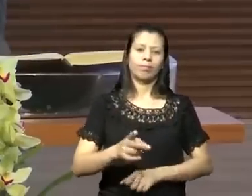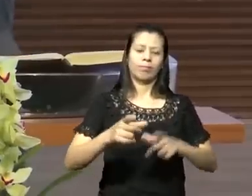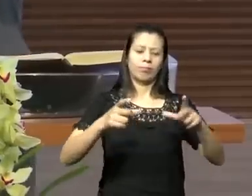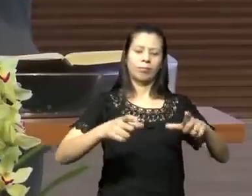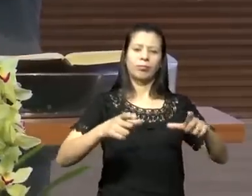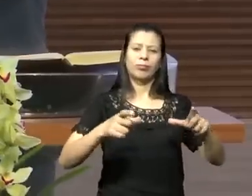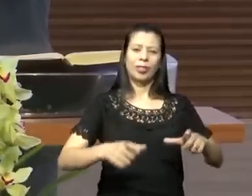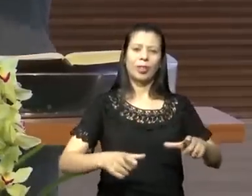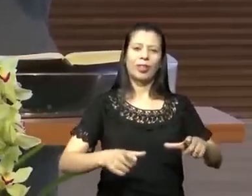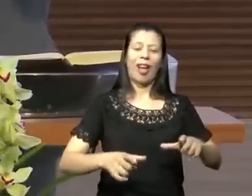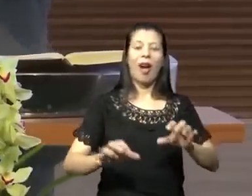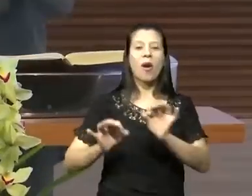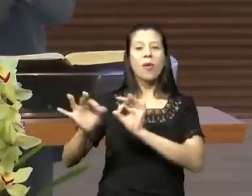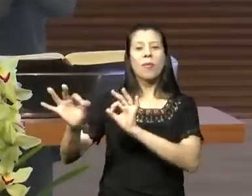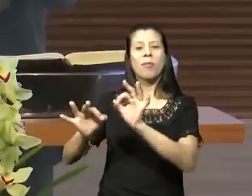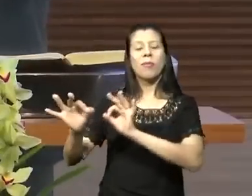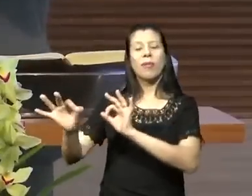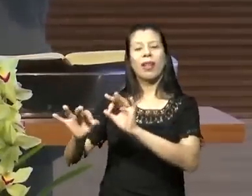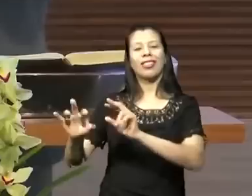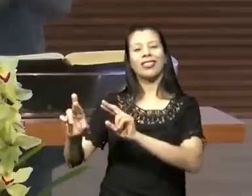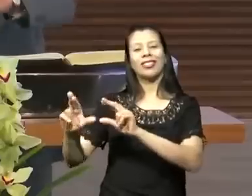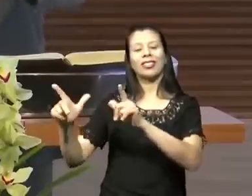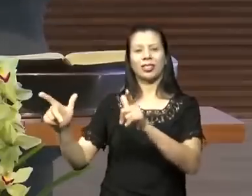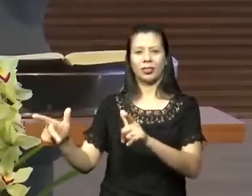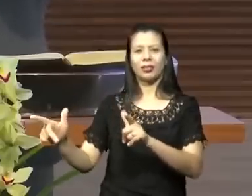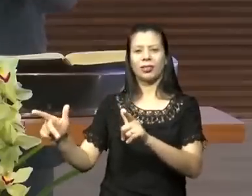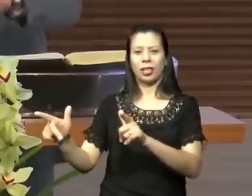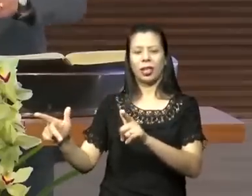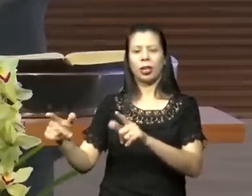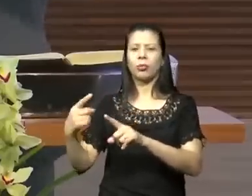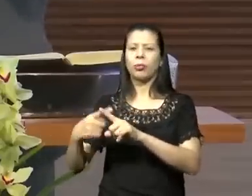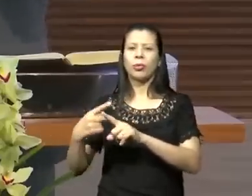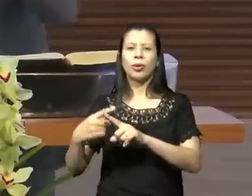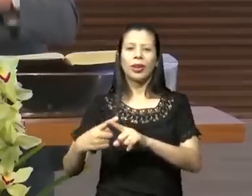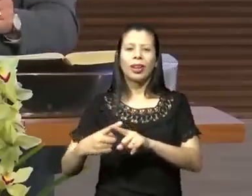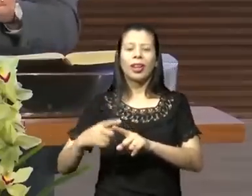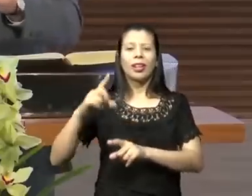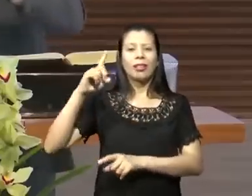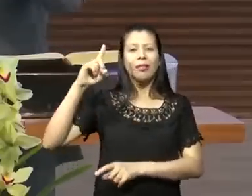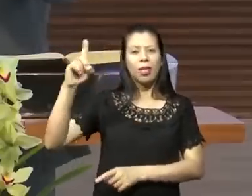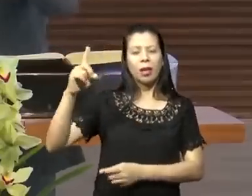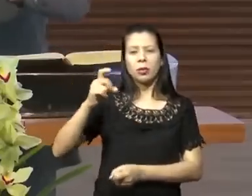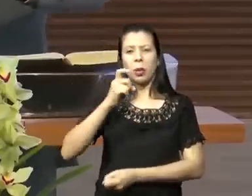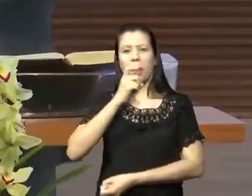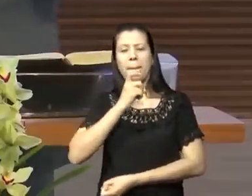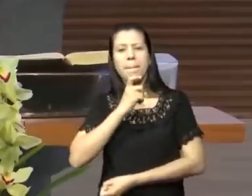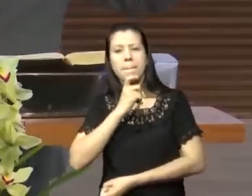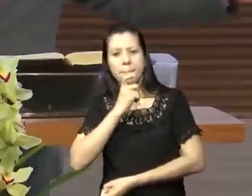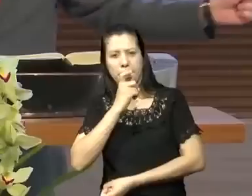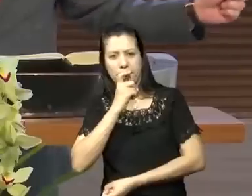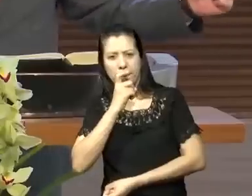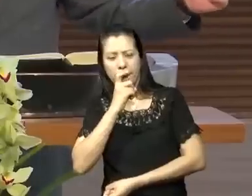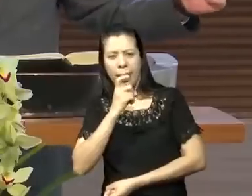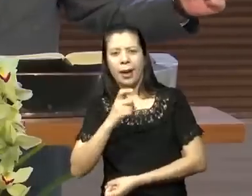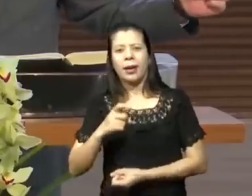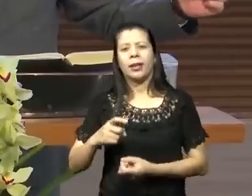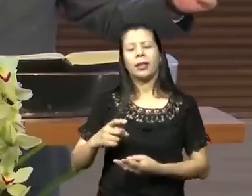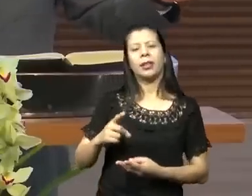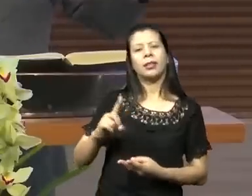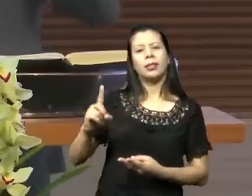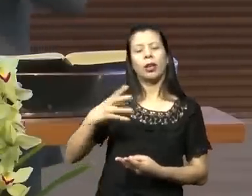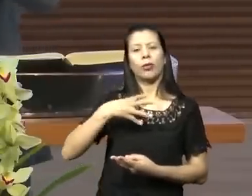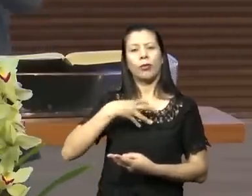toda vez que Jesus Deus o pai Deus o filho Deus o espírito santo foi convidado a se retirar